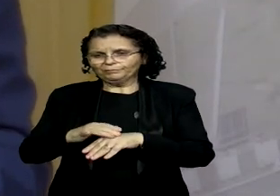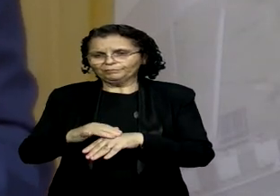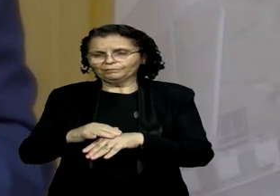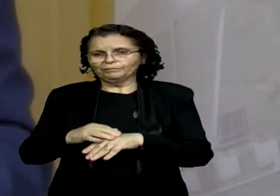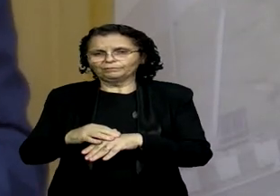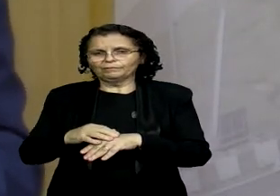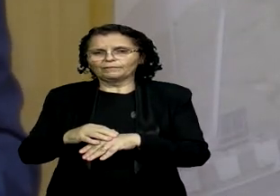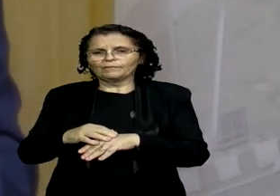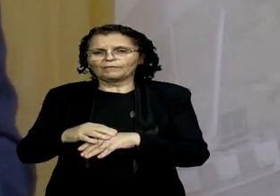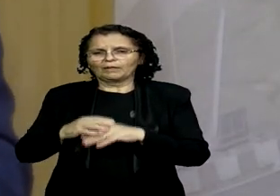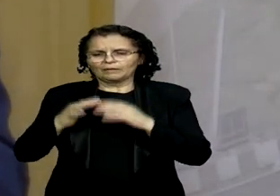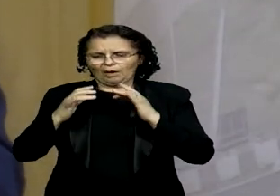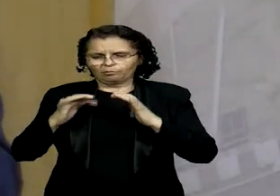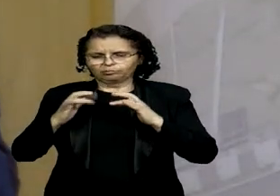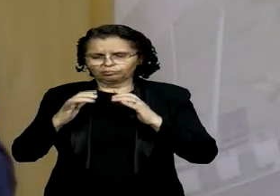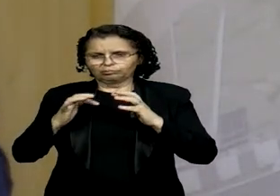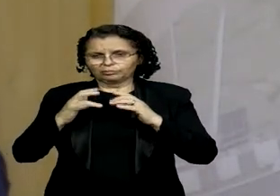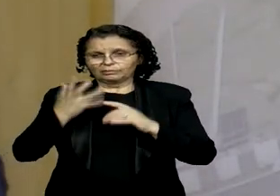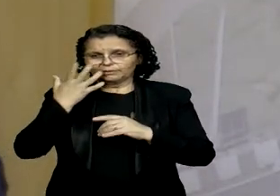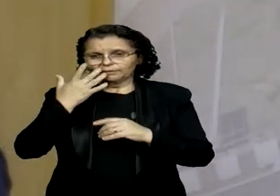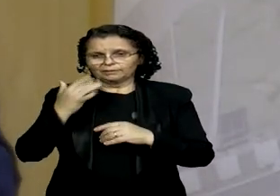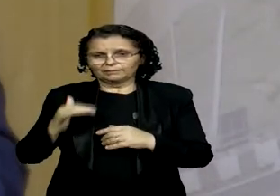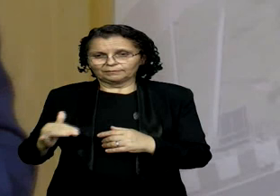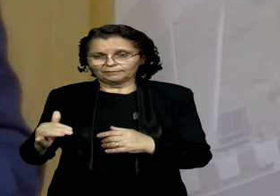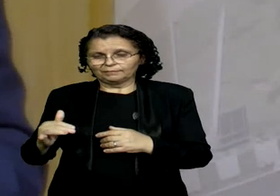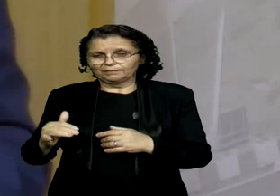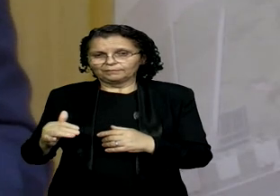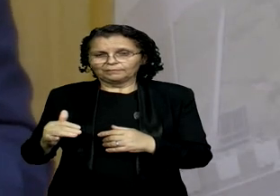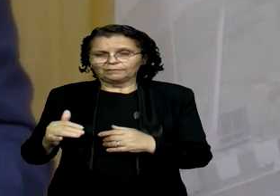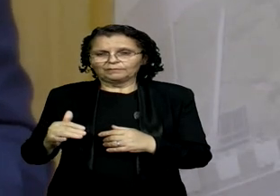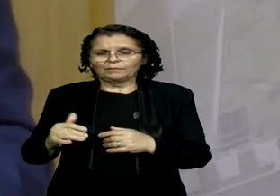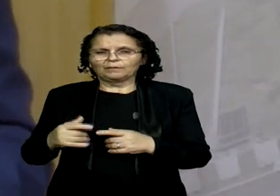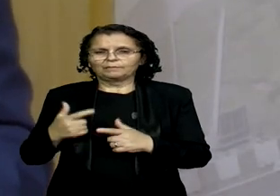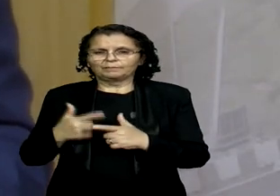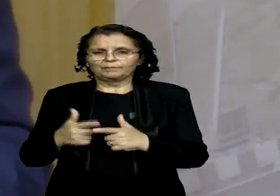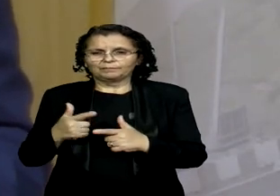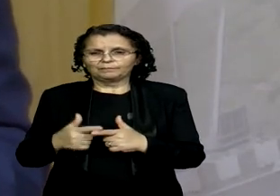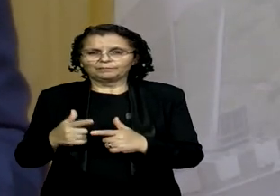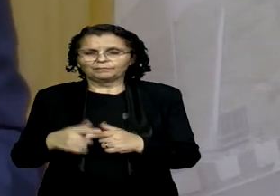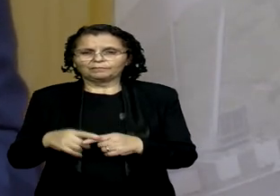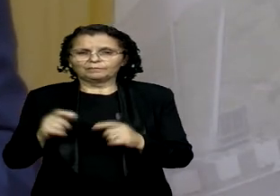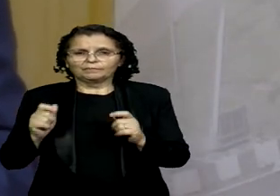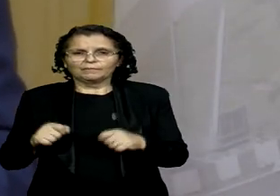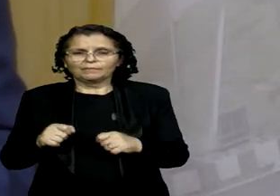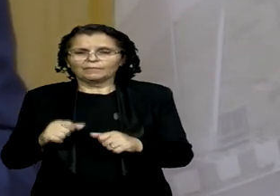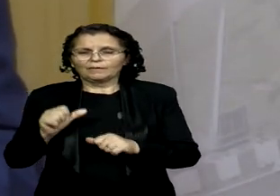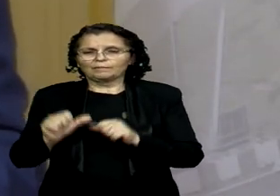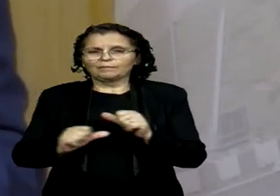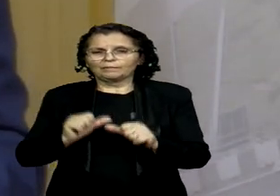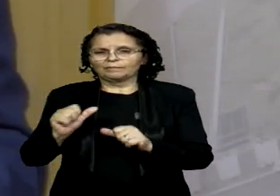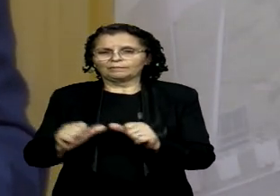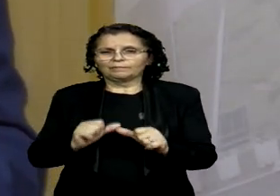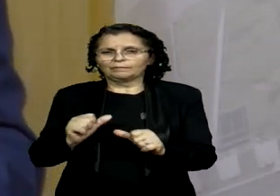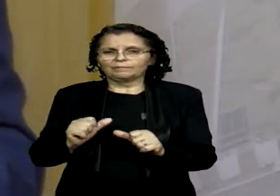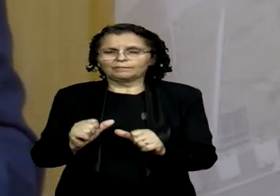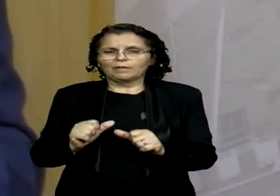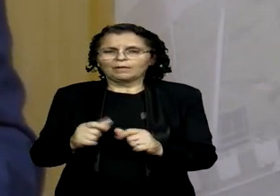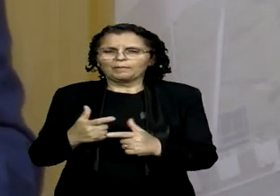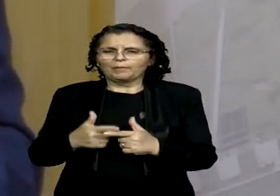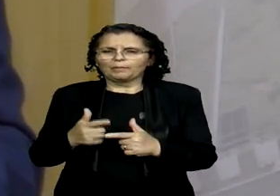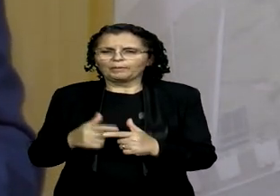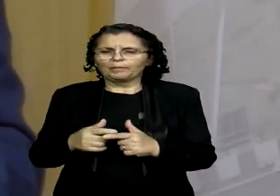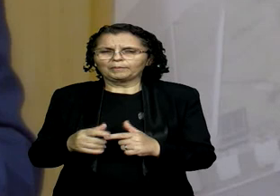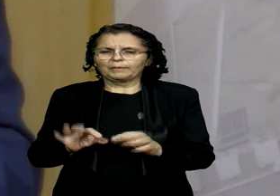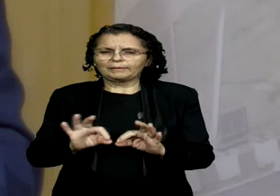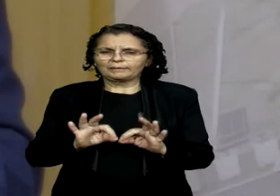distúrbios neurológicos em crianças. Esses distúrbios podem variar desde situações